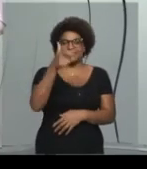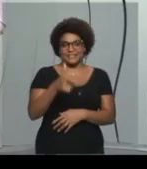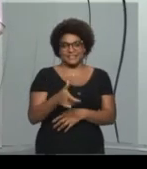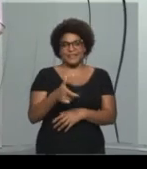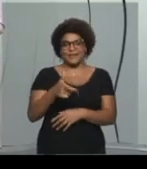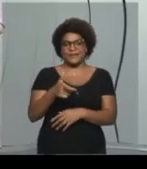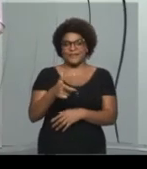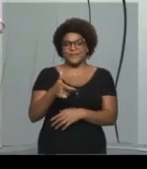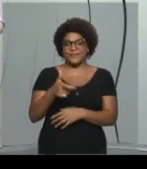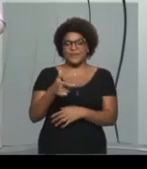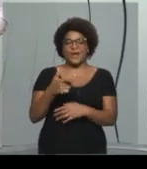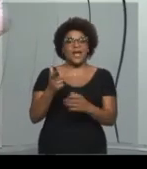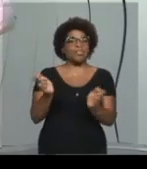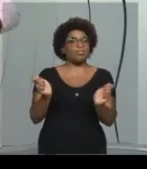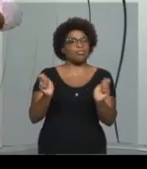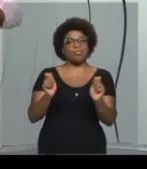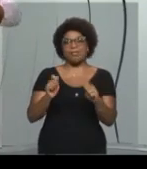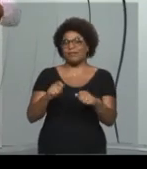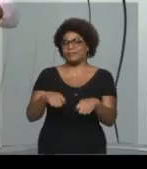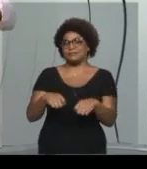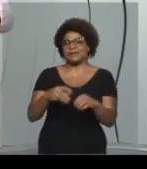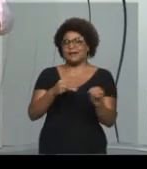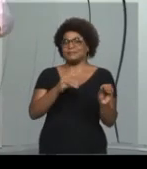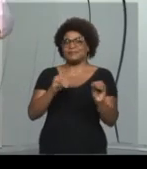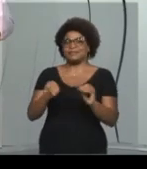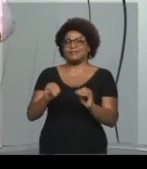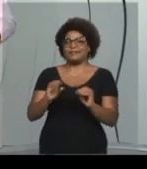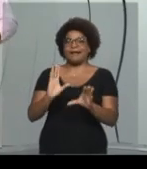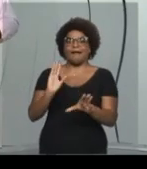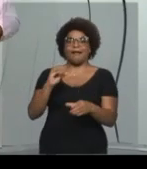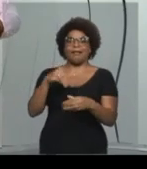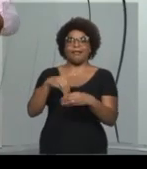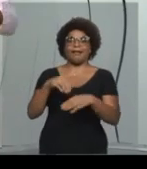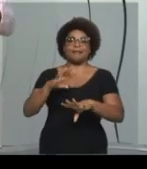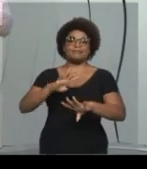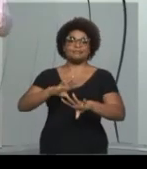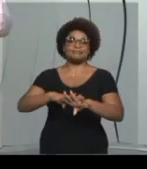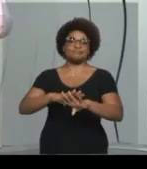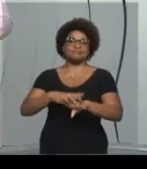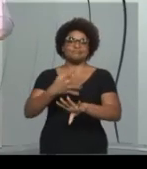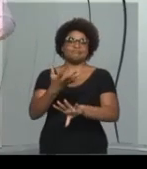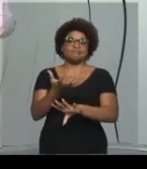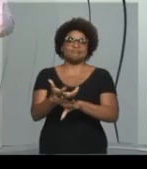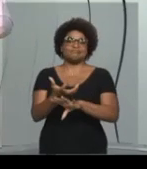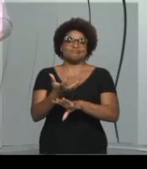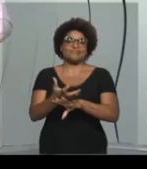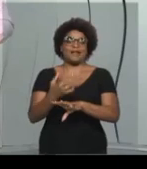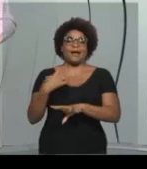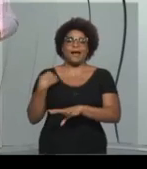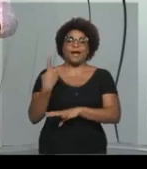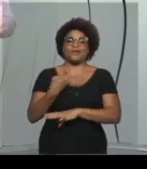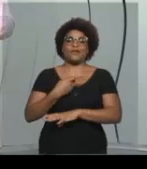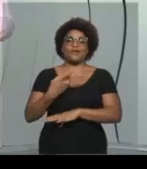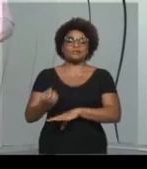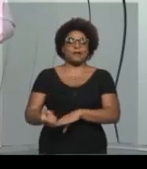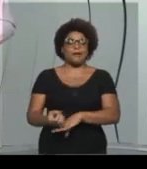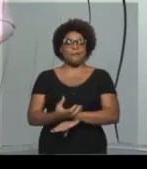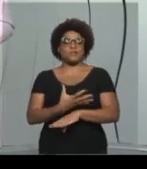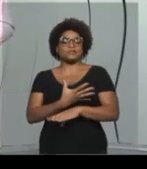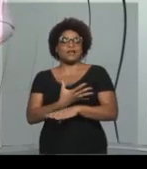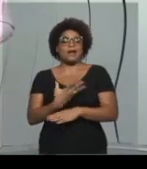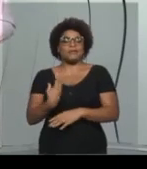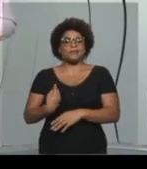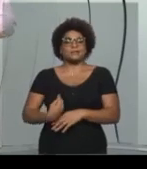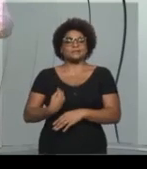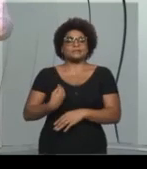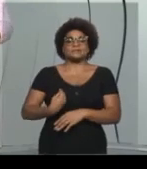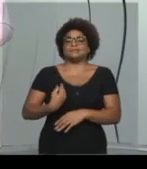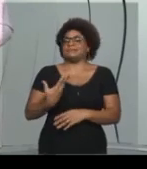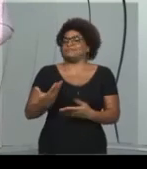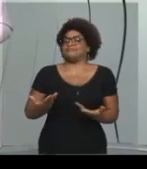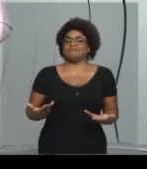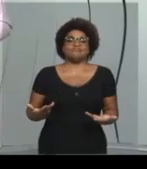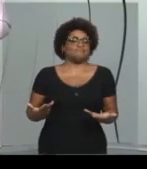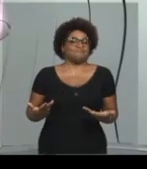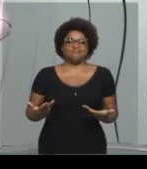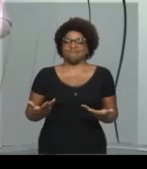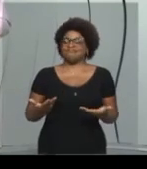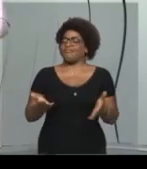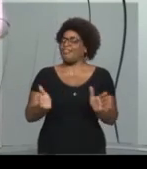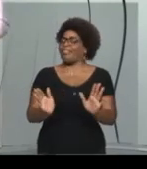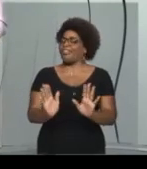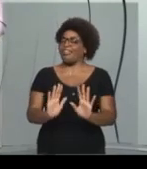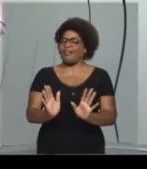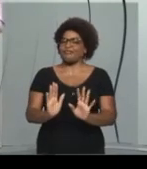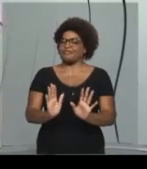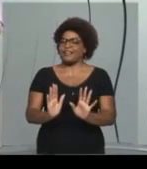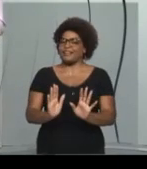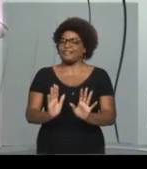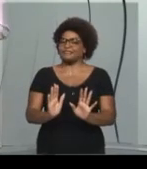dentro da matemática a nossa própria existência, as nossas próprias emoções, a nossa própria vida, os nossos